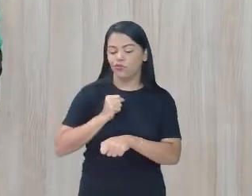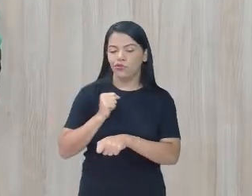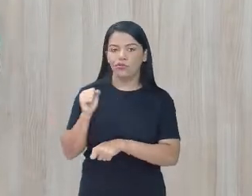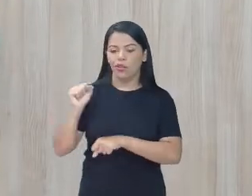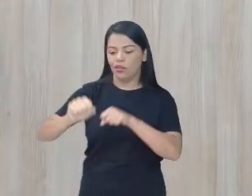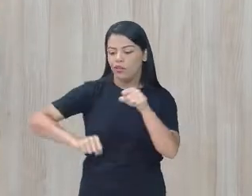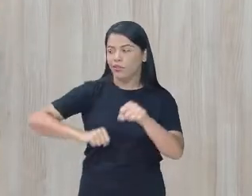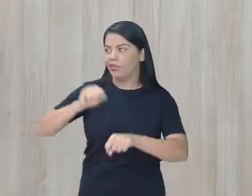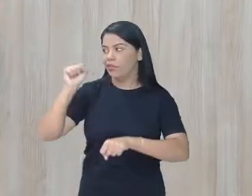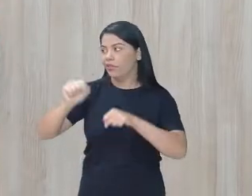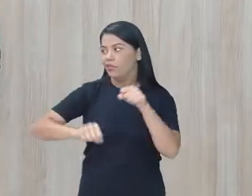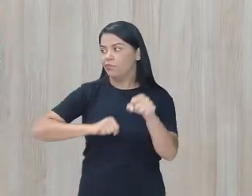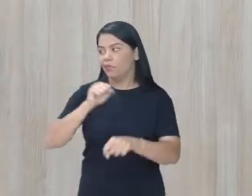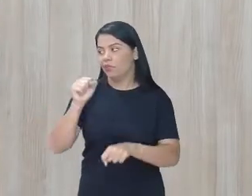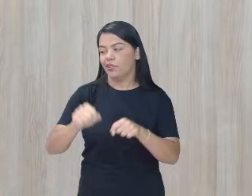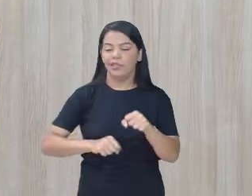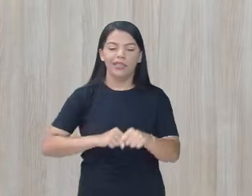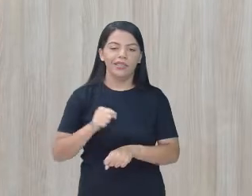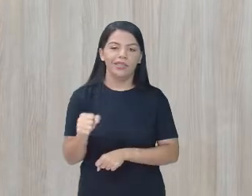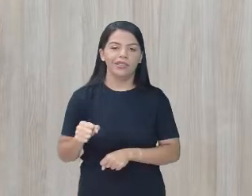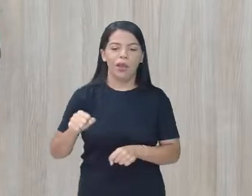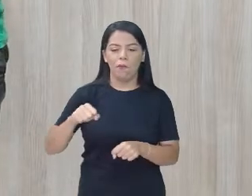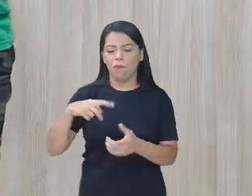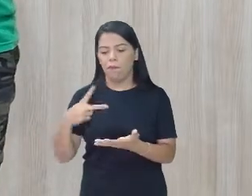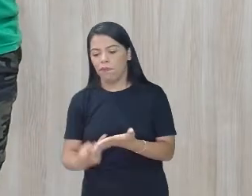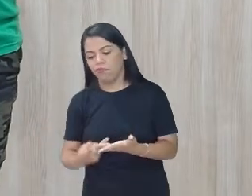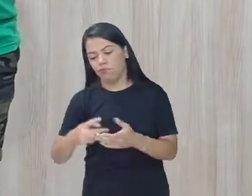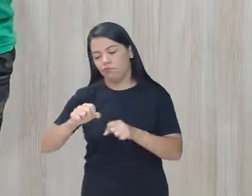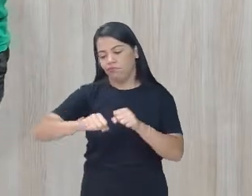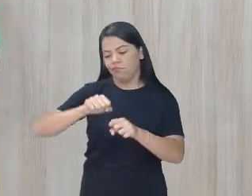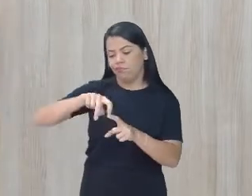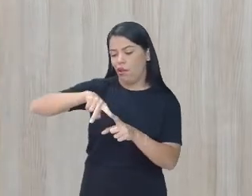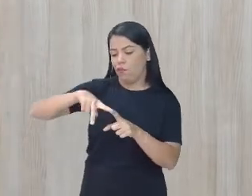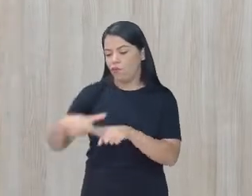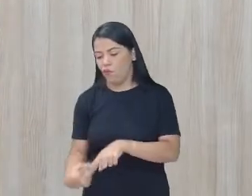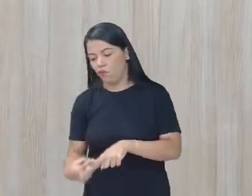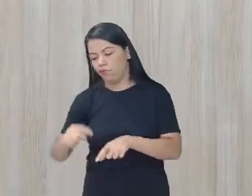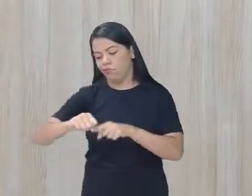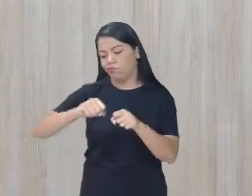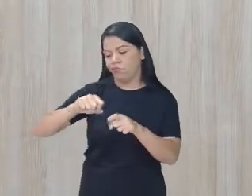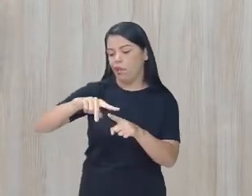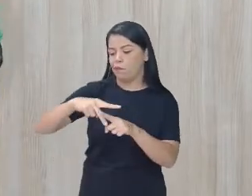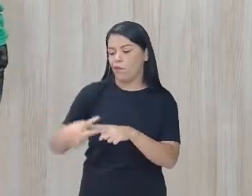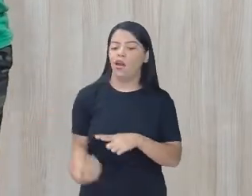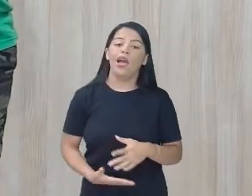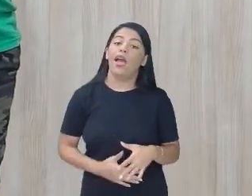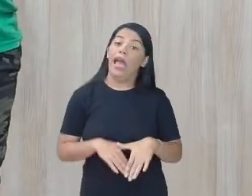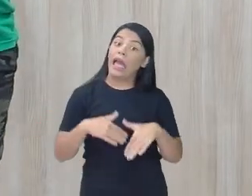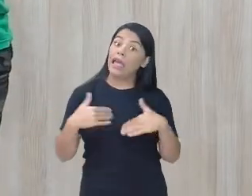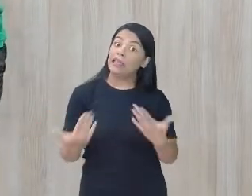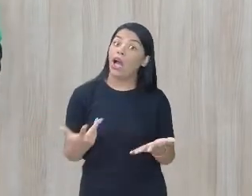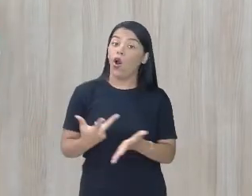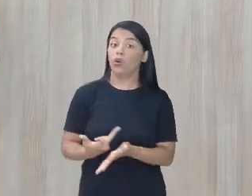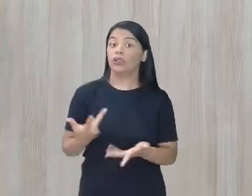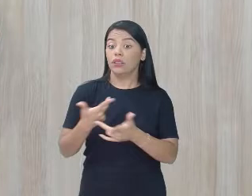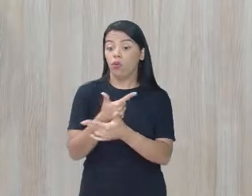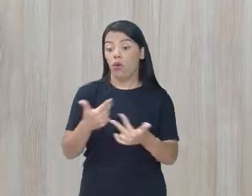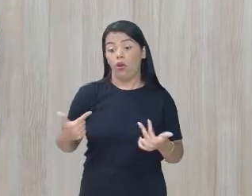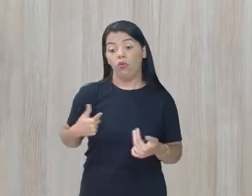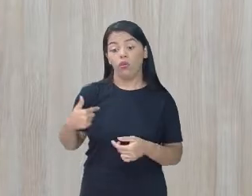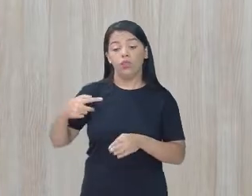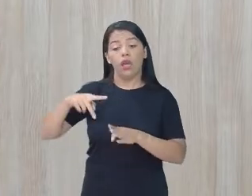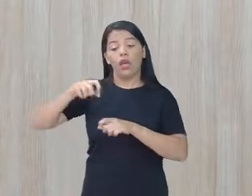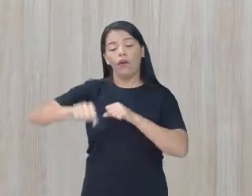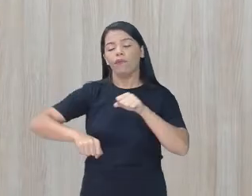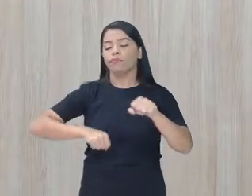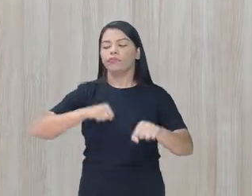a andar, aí andava um pouquinho, levava uma queda. Até que em um determinado momento, estou eu lá na bicicleta, né? Aí veio um